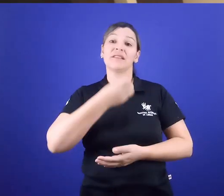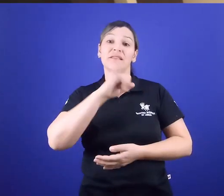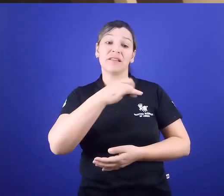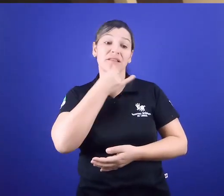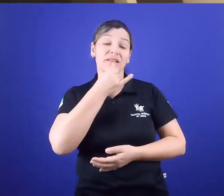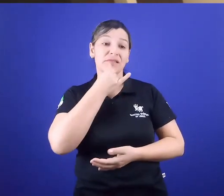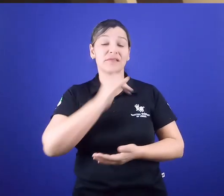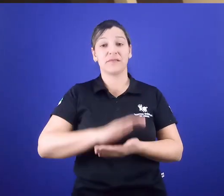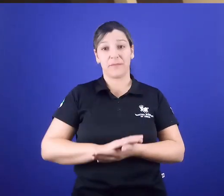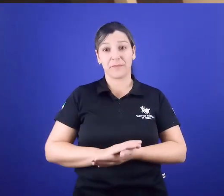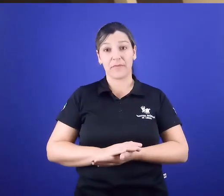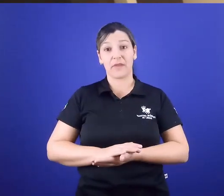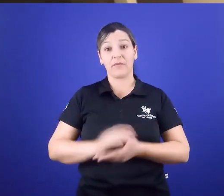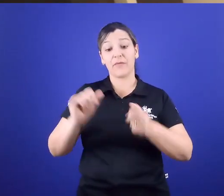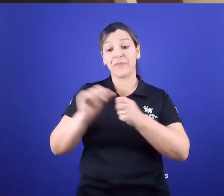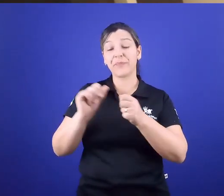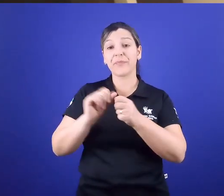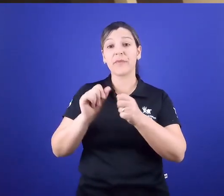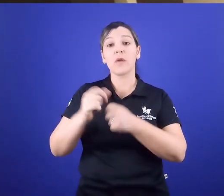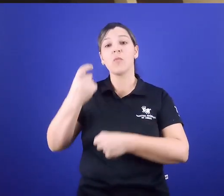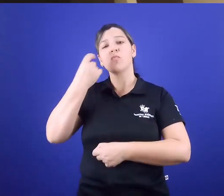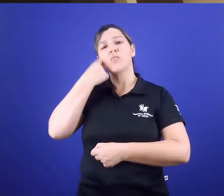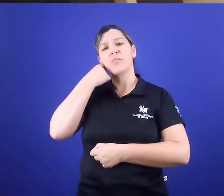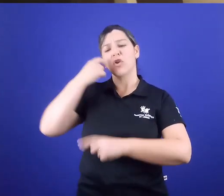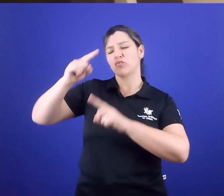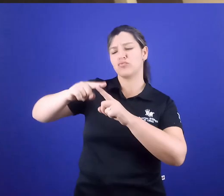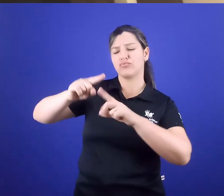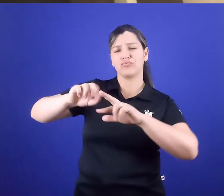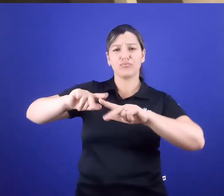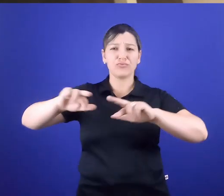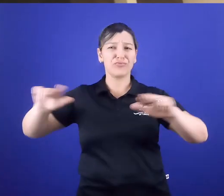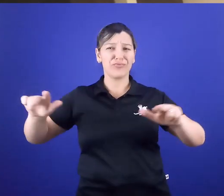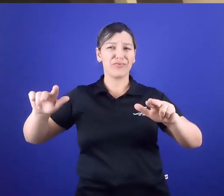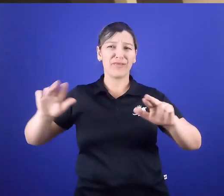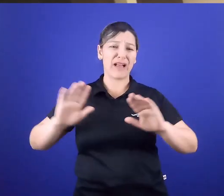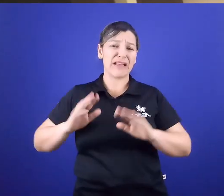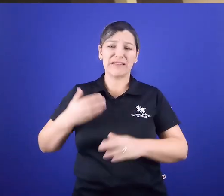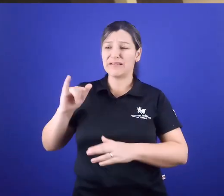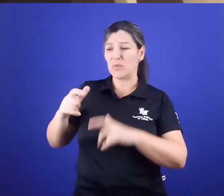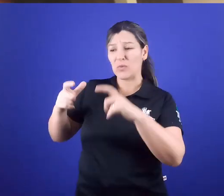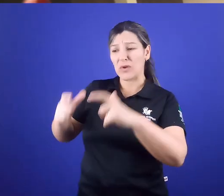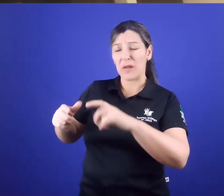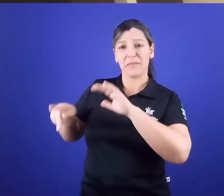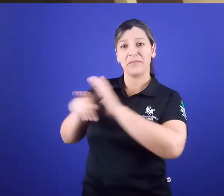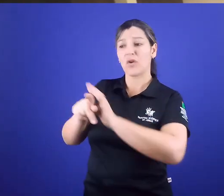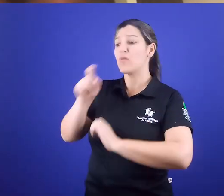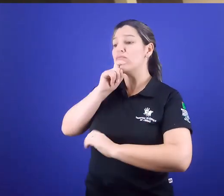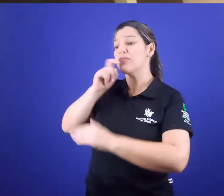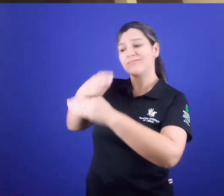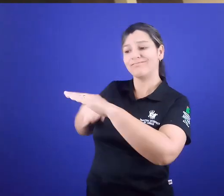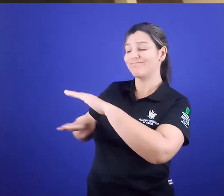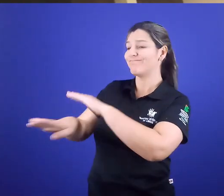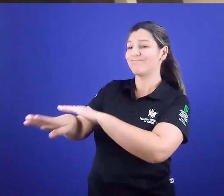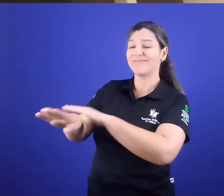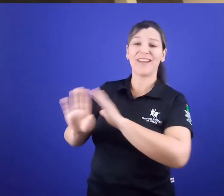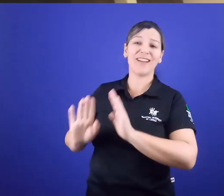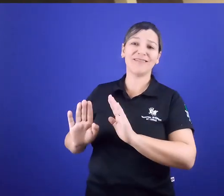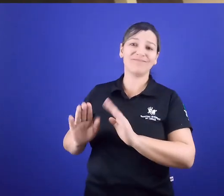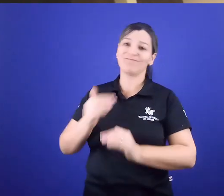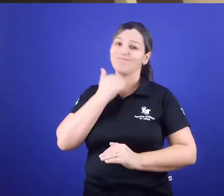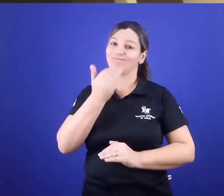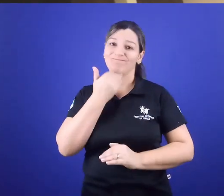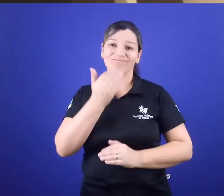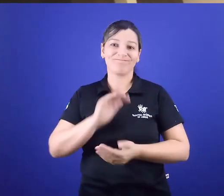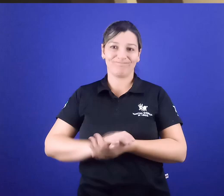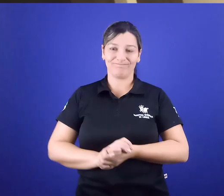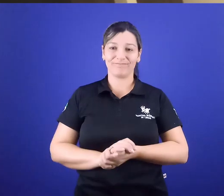dia do evento. Se eu não tiver, não é um cardápio que vai fluir bem, né? Correndo um risco altíssimo da gente ter